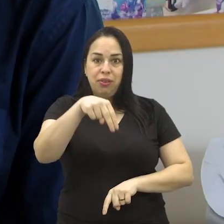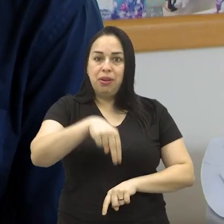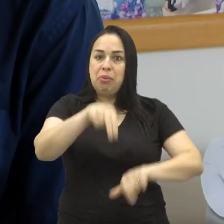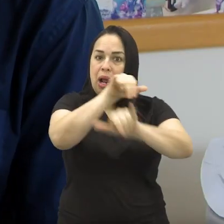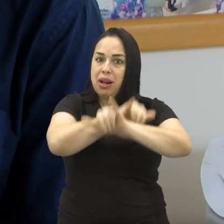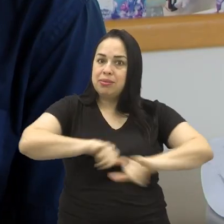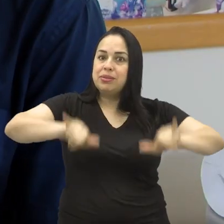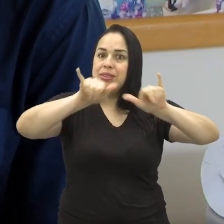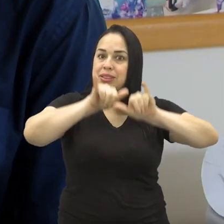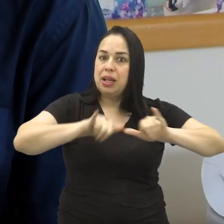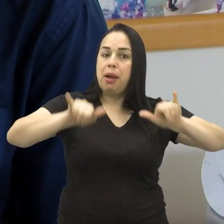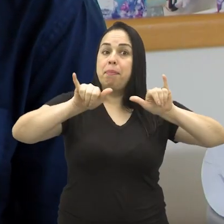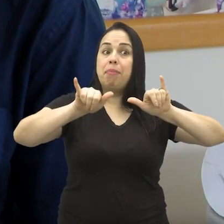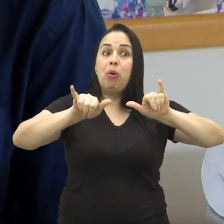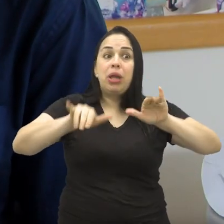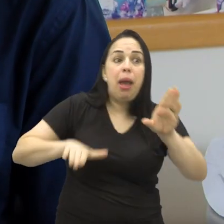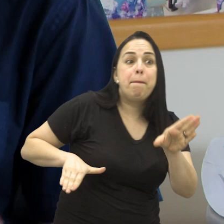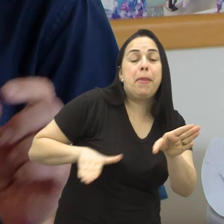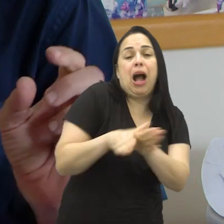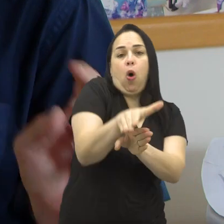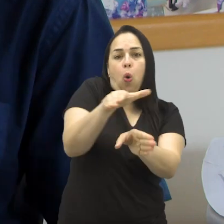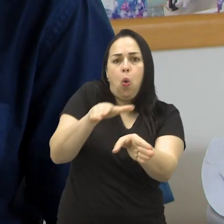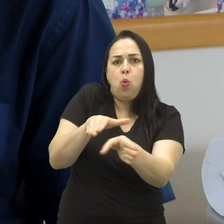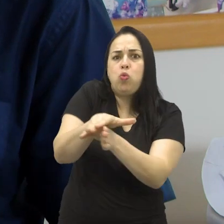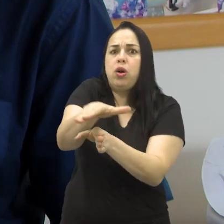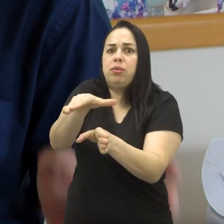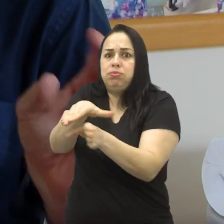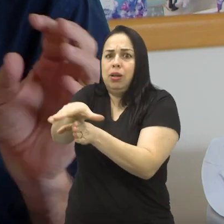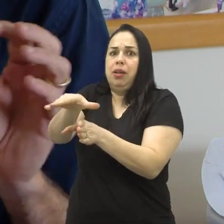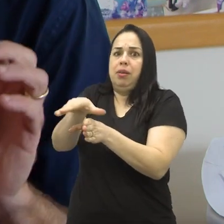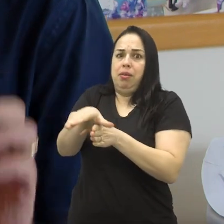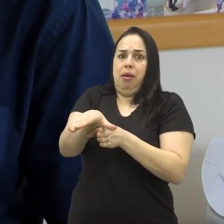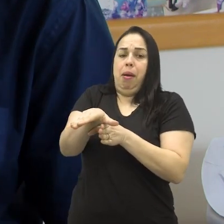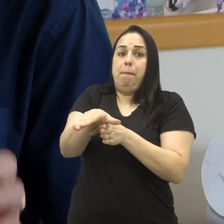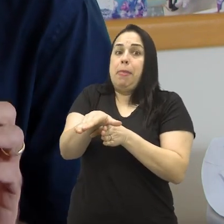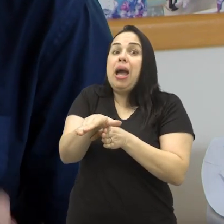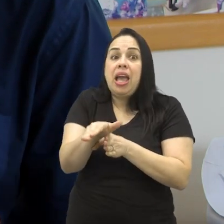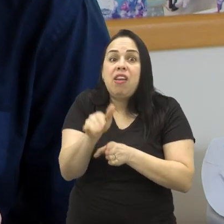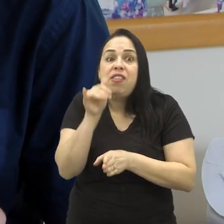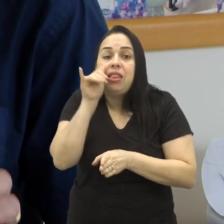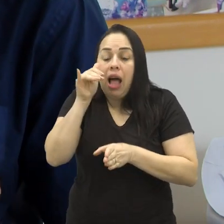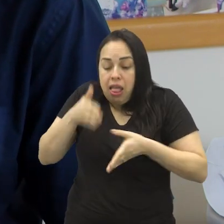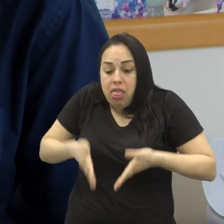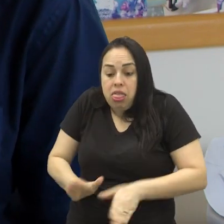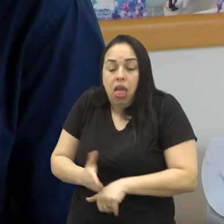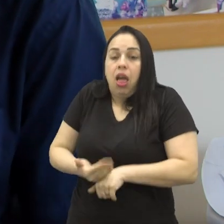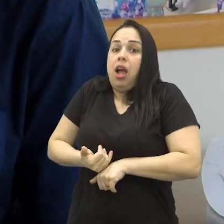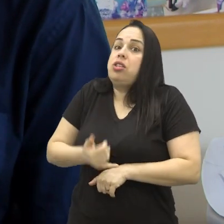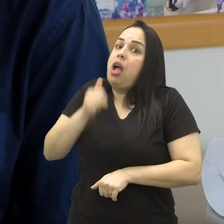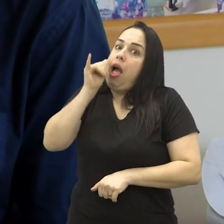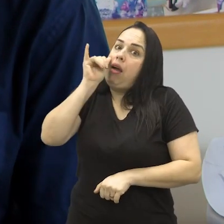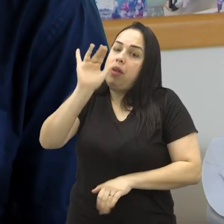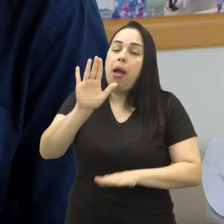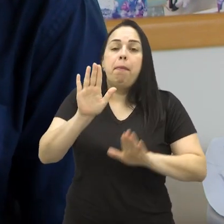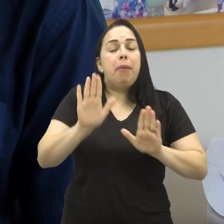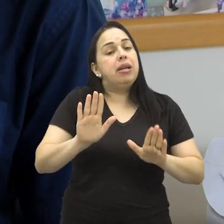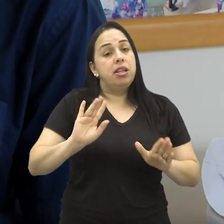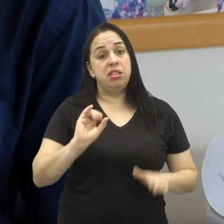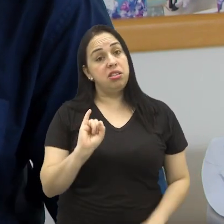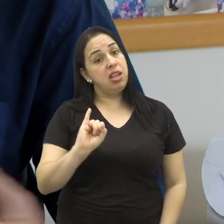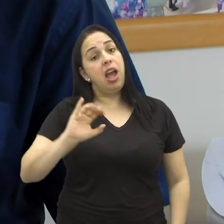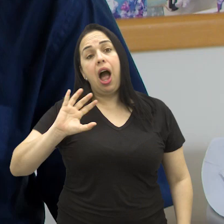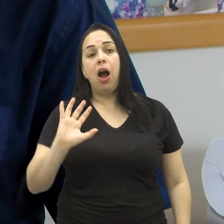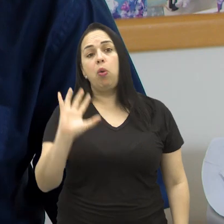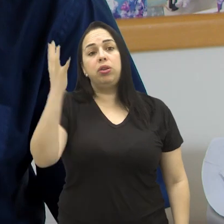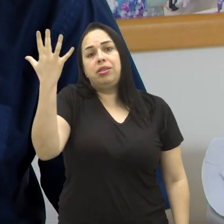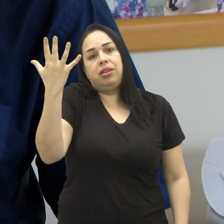O Novembro Roxo é uma campanha para alertar para não termos prematuridade, né?